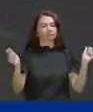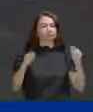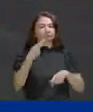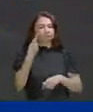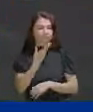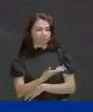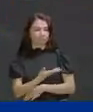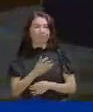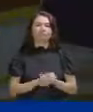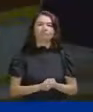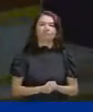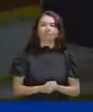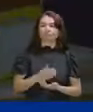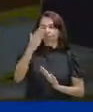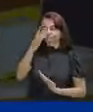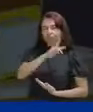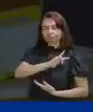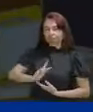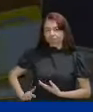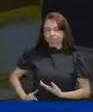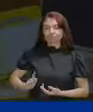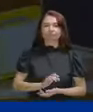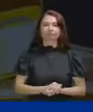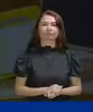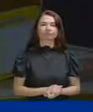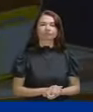relatora. Imagem ampla do plenário.